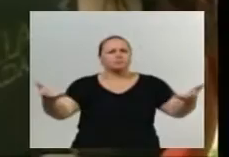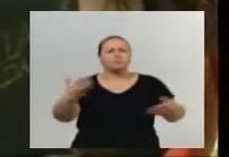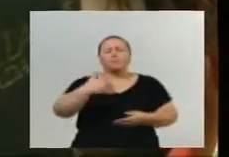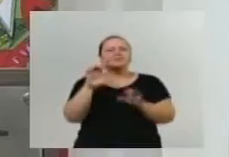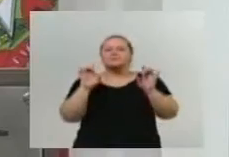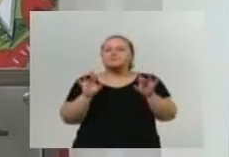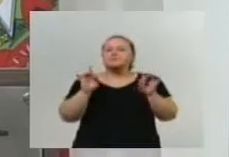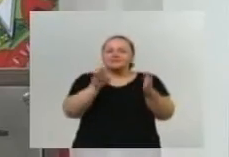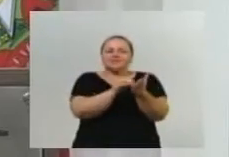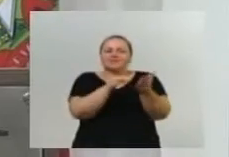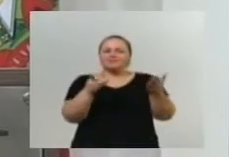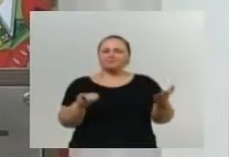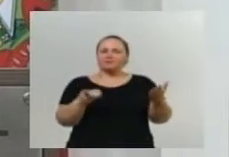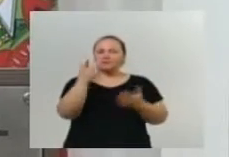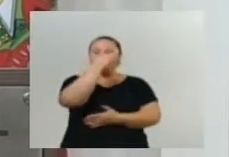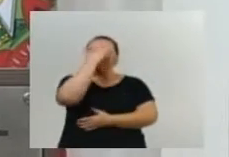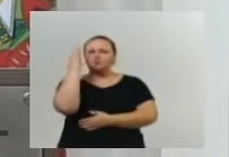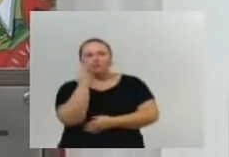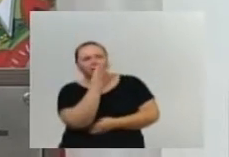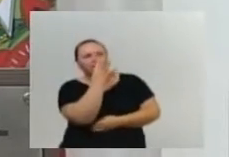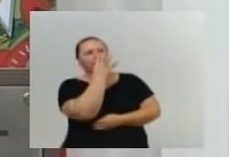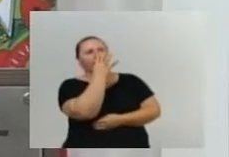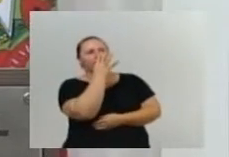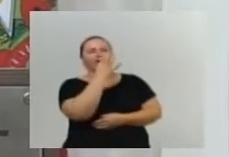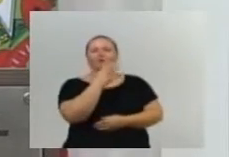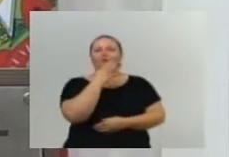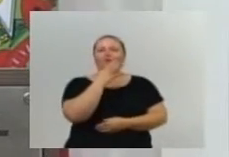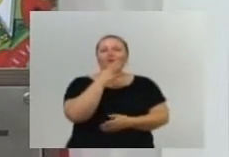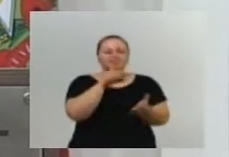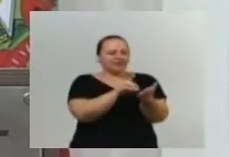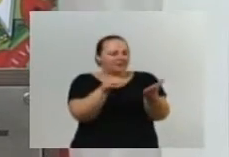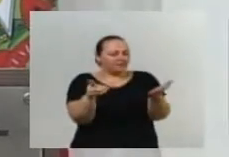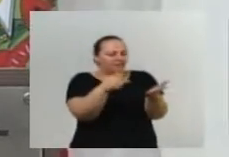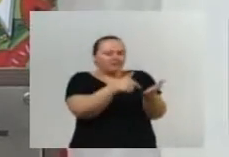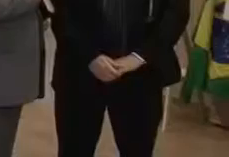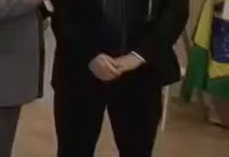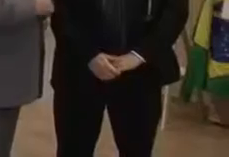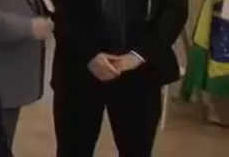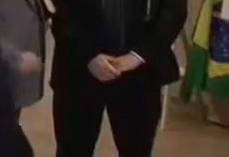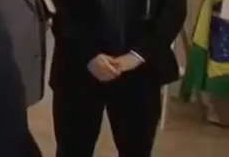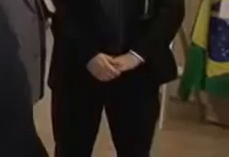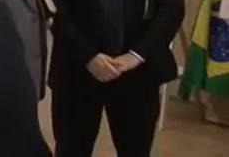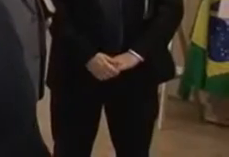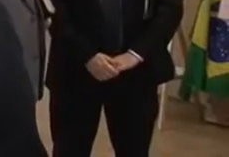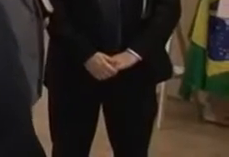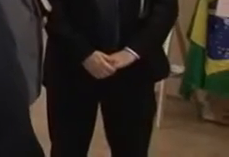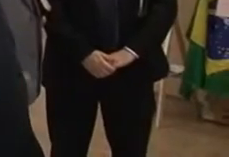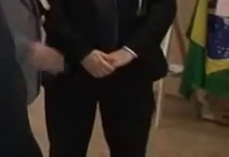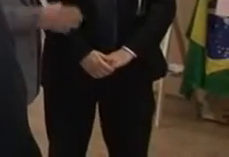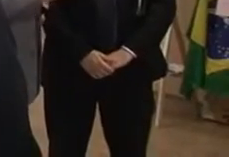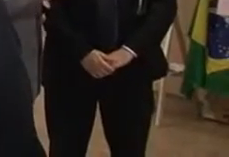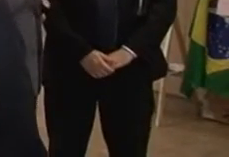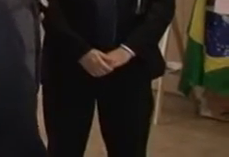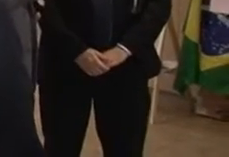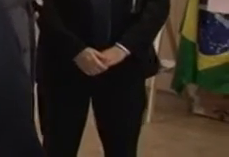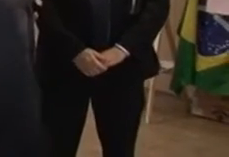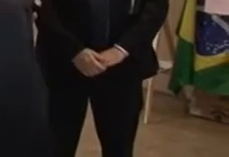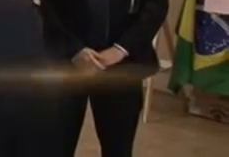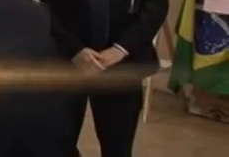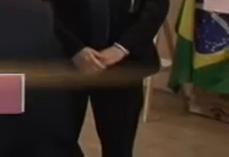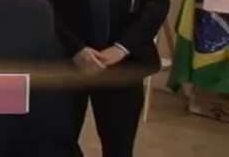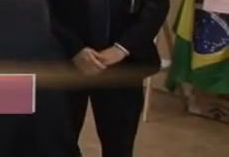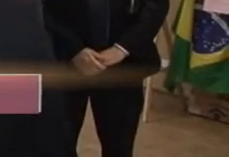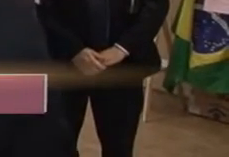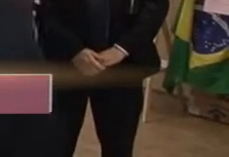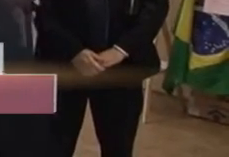dezembro. A sessão atende requerimento do vereador Marcos da Rosa. Hoje nós estamos aqui para, em